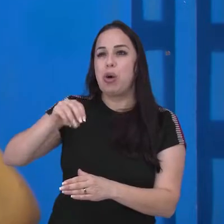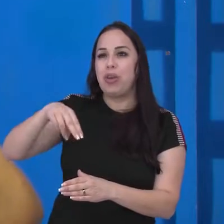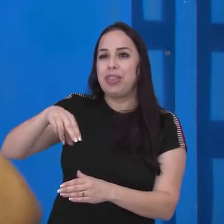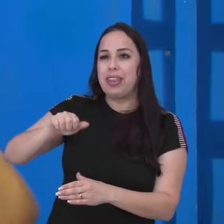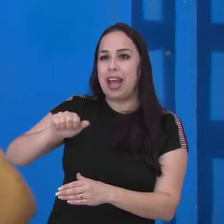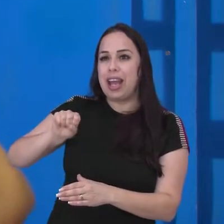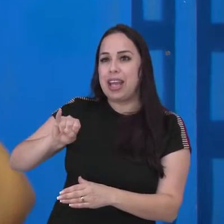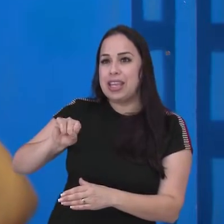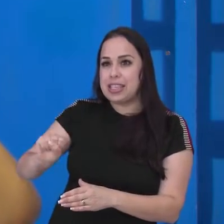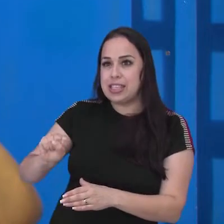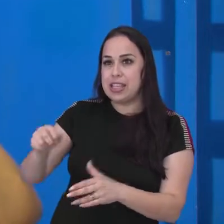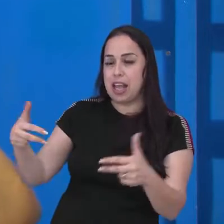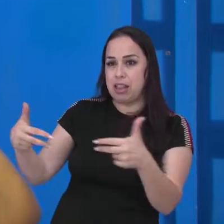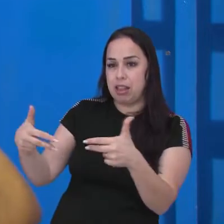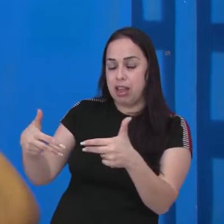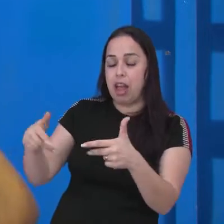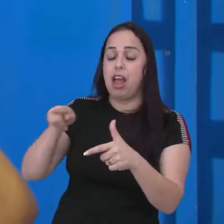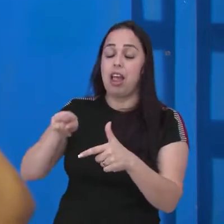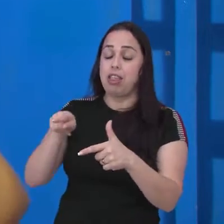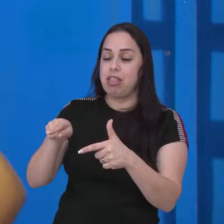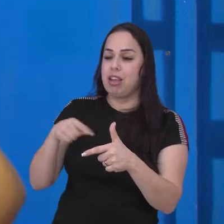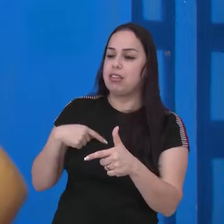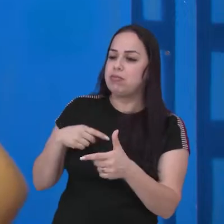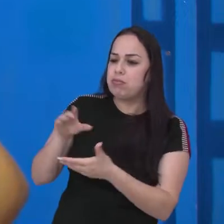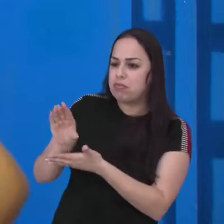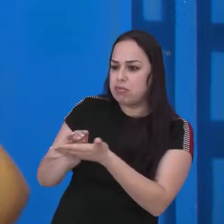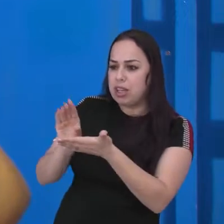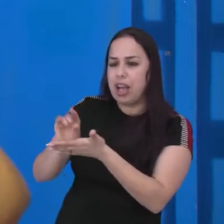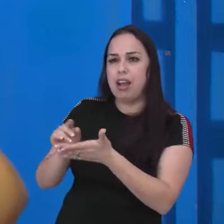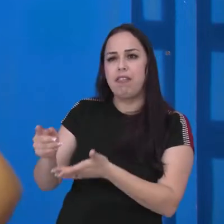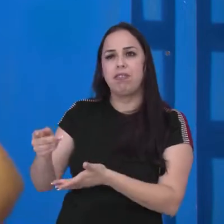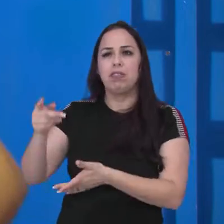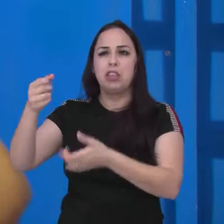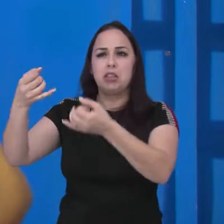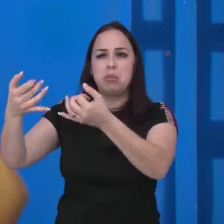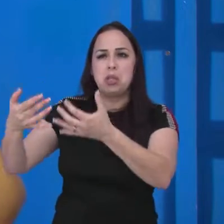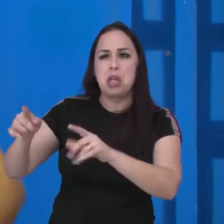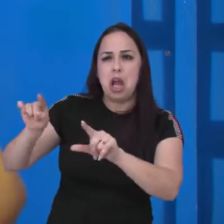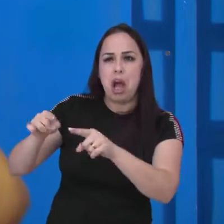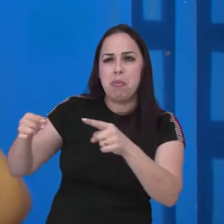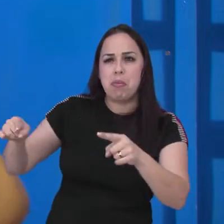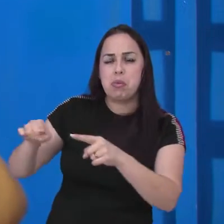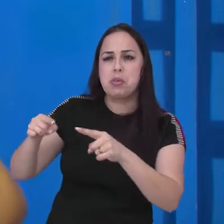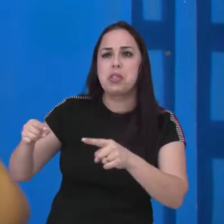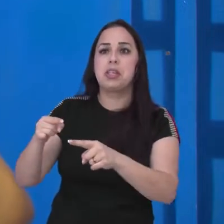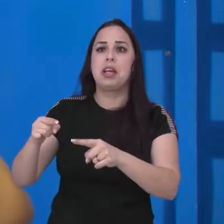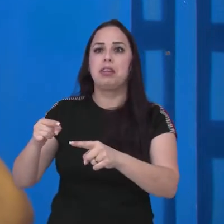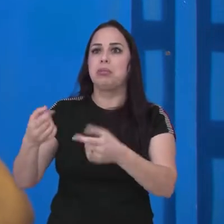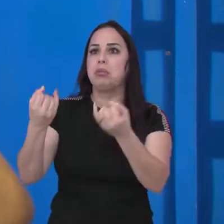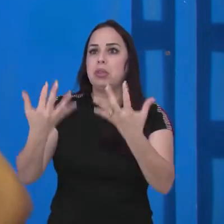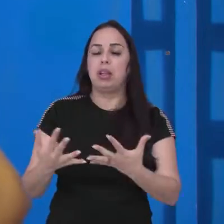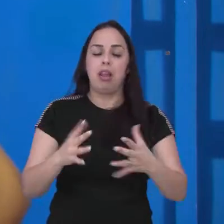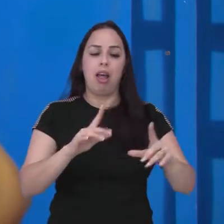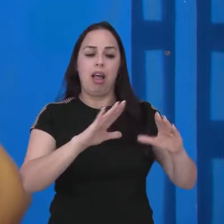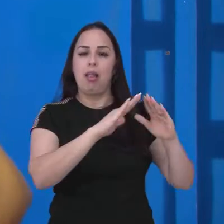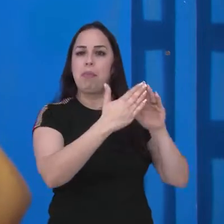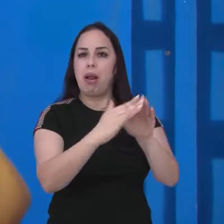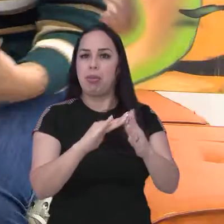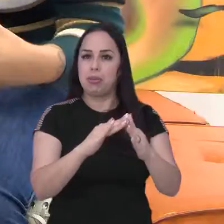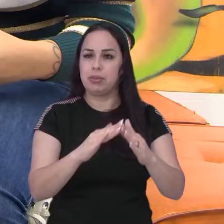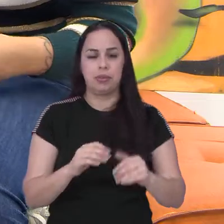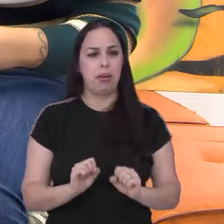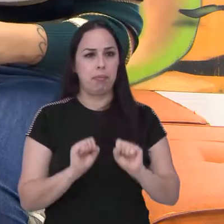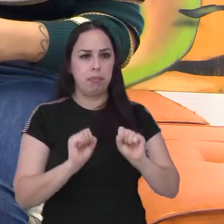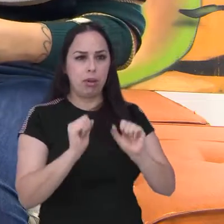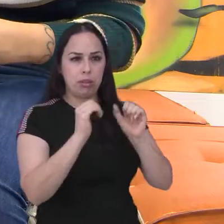gente começa Racionais, tá aí de DJ1, né? Quando chega essas pessoas começam a falar um pouco sobre a periferia e sobre o que a gente fazia,